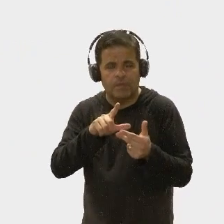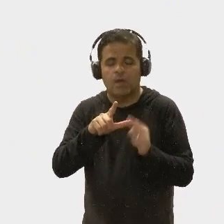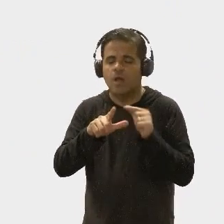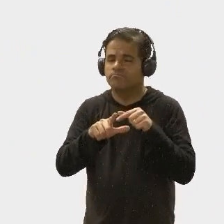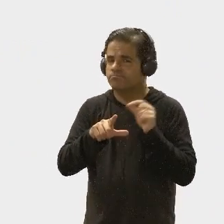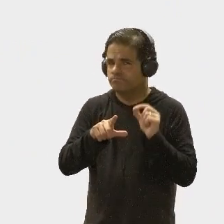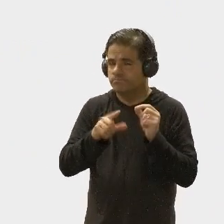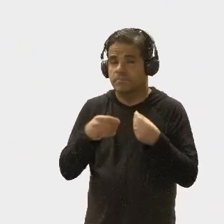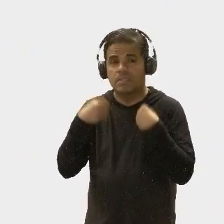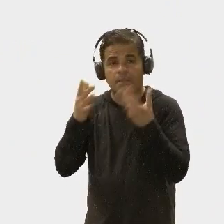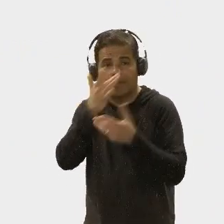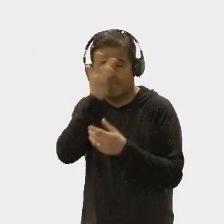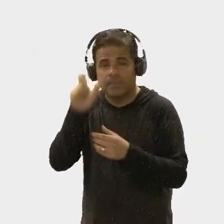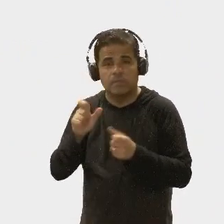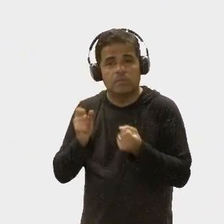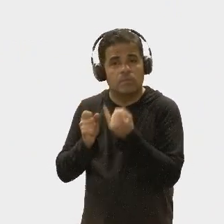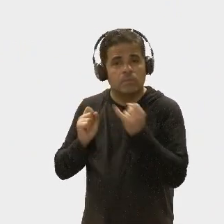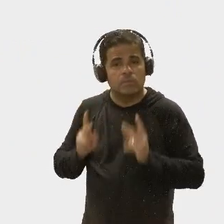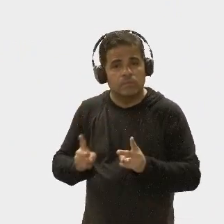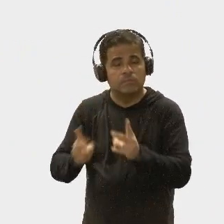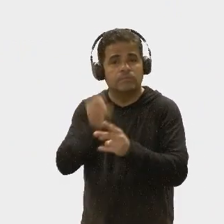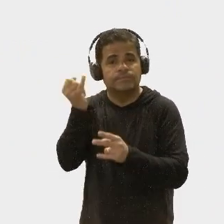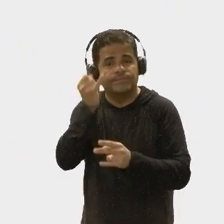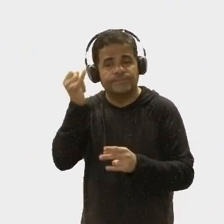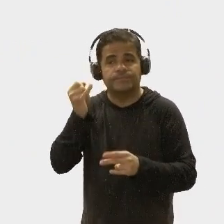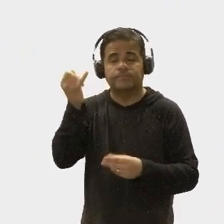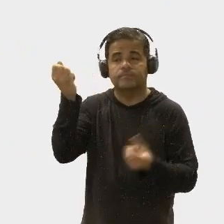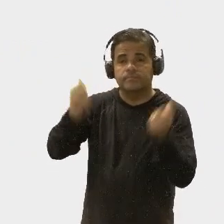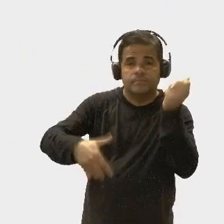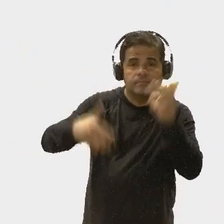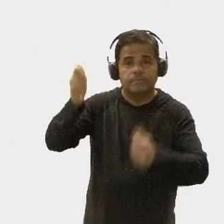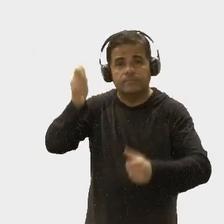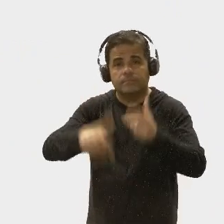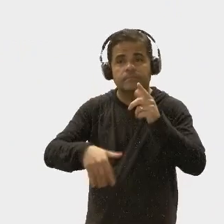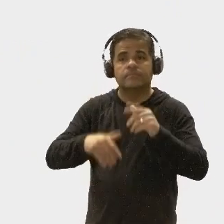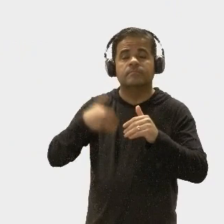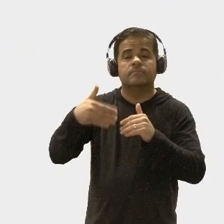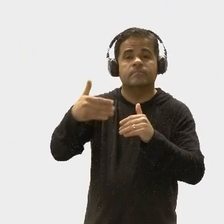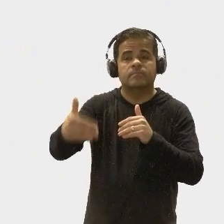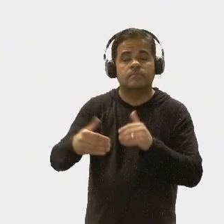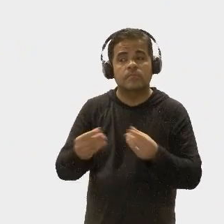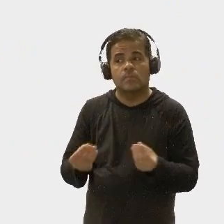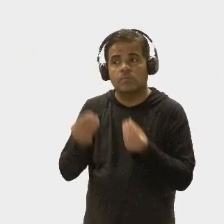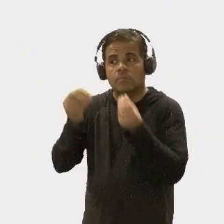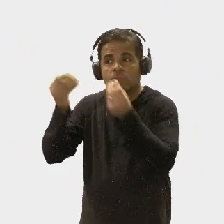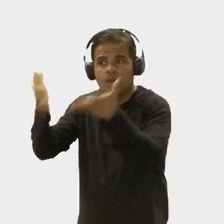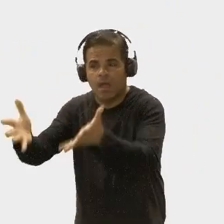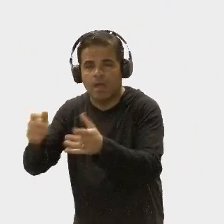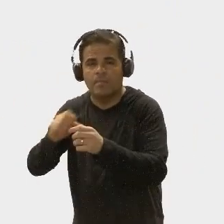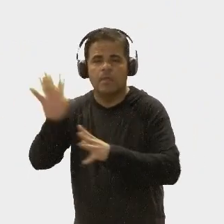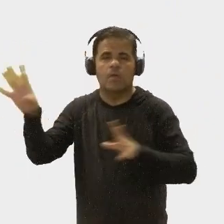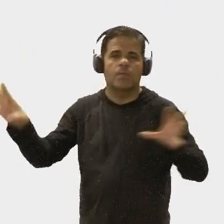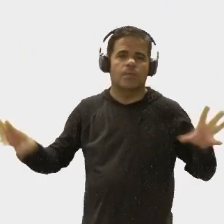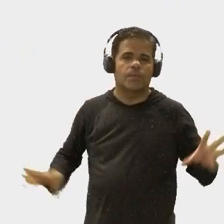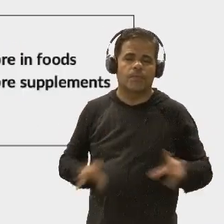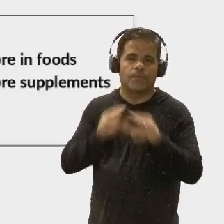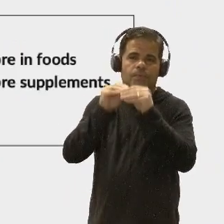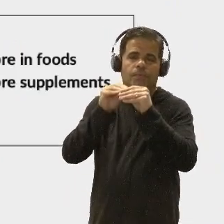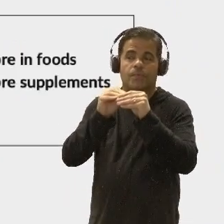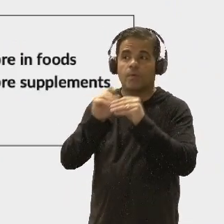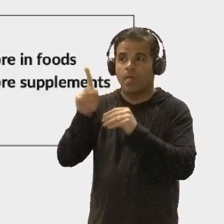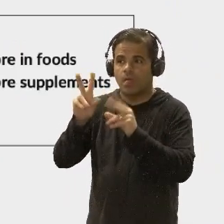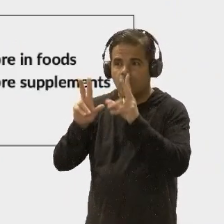vai dar para o paciente uma quantidade muito importante de fibra solúvel quando a gente for fazer a suplementação com o Nutren